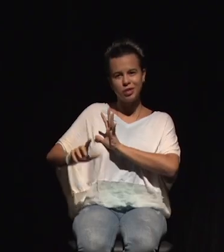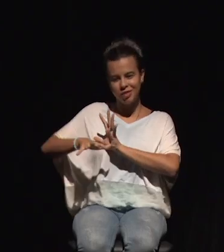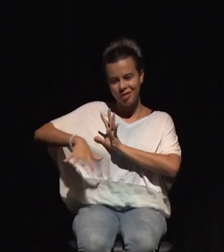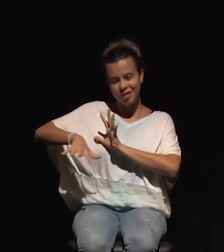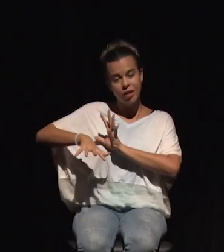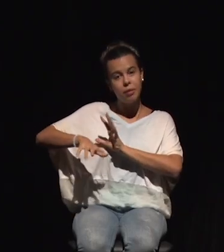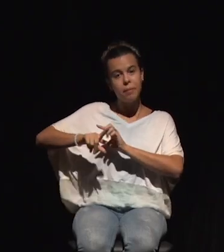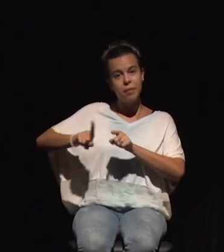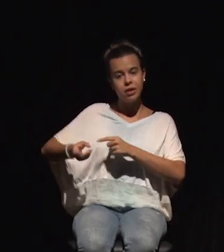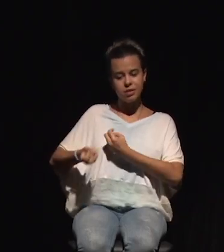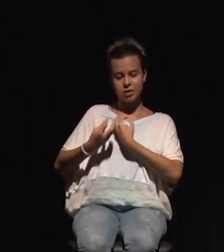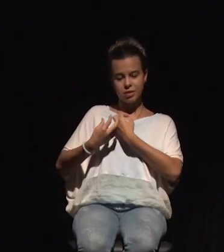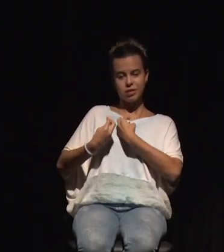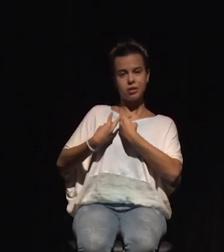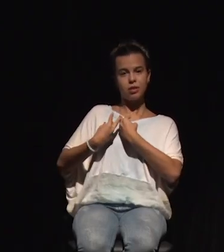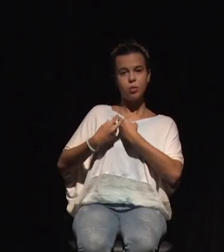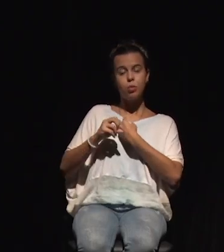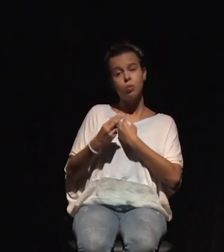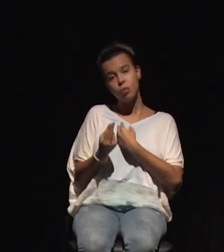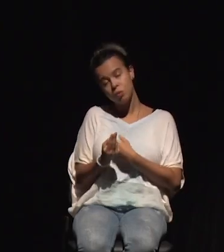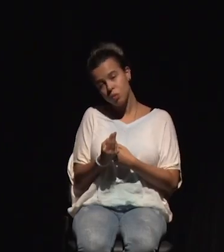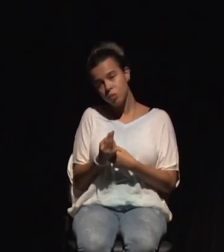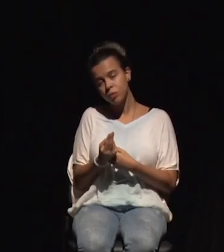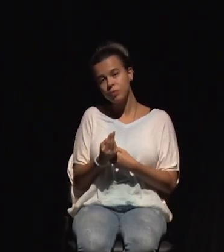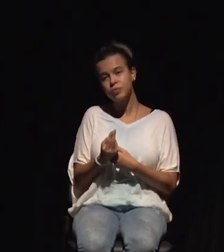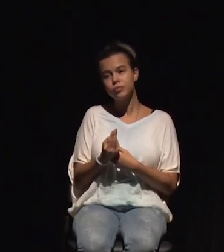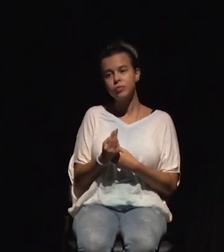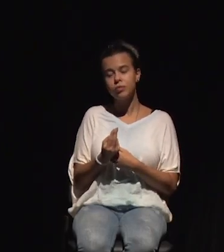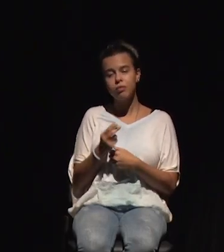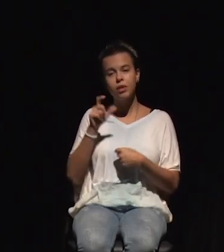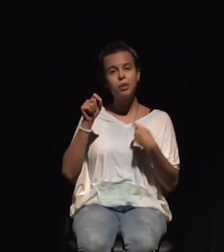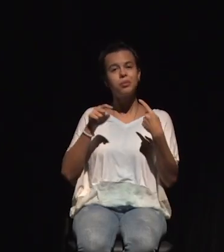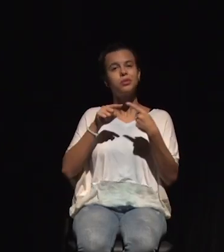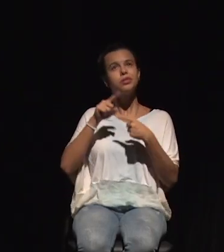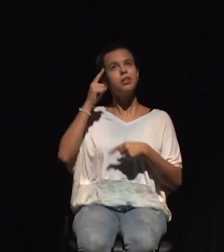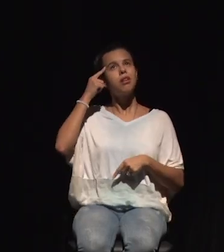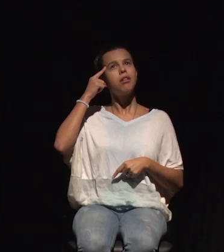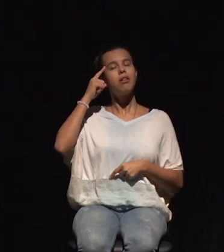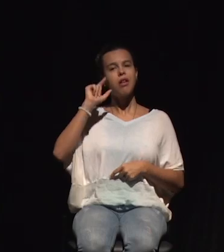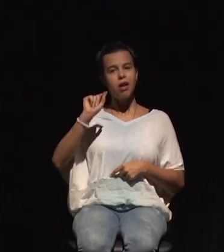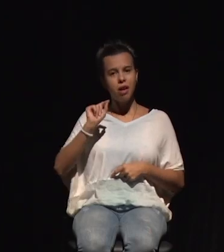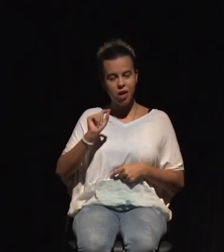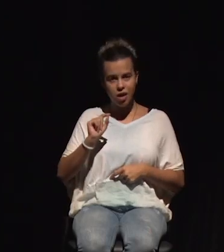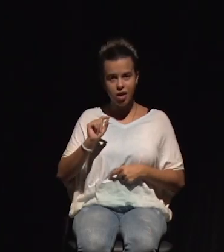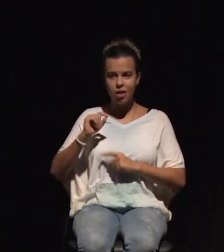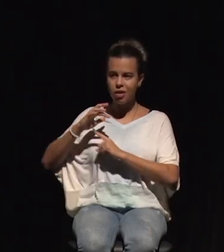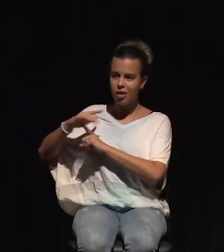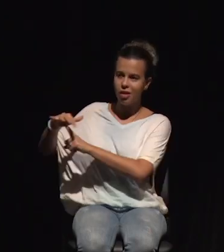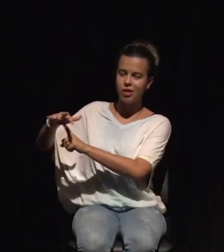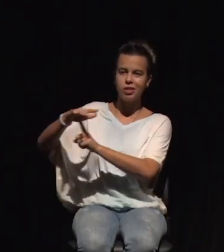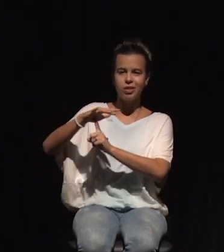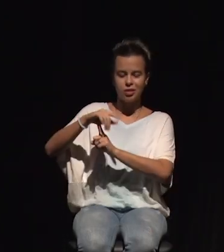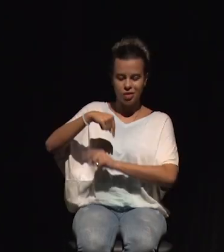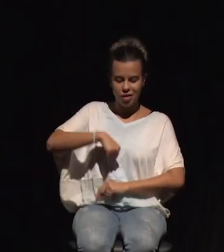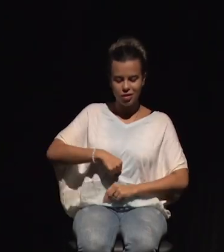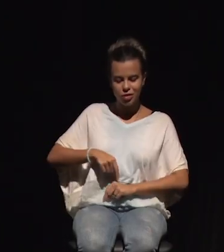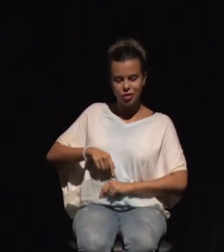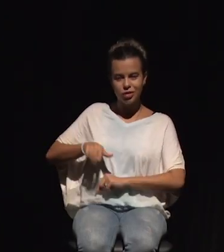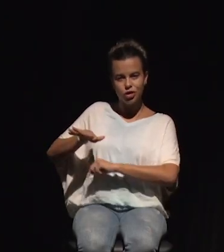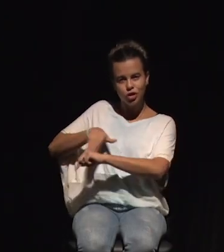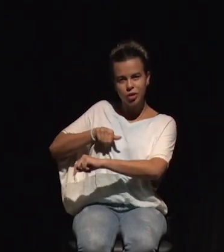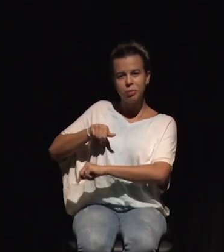ensinavam ou até resgatavam né idealmente o que ainda resta de floresta também em